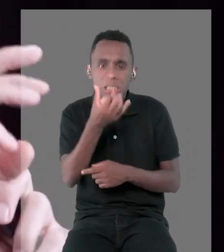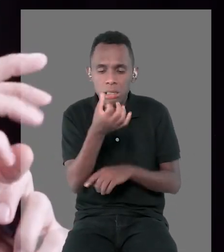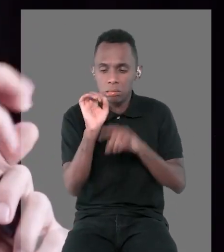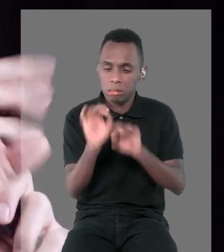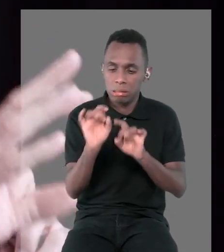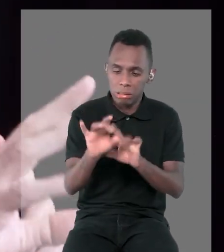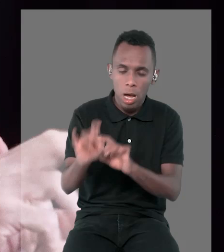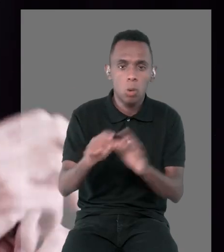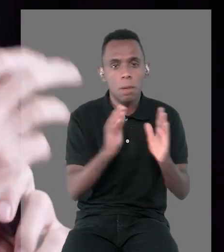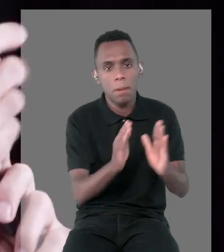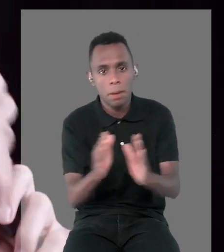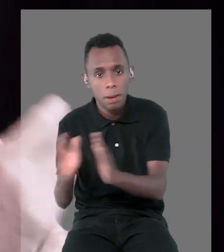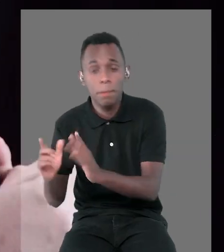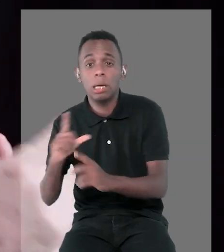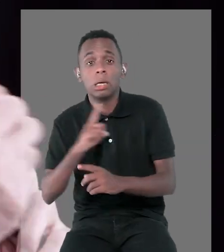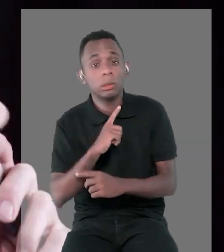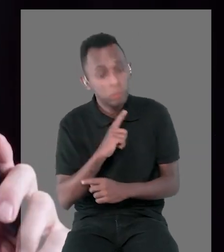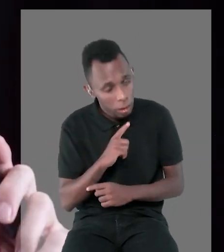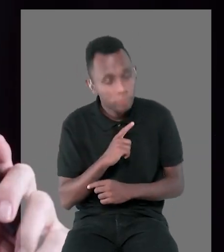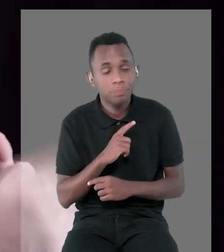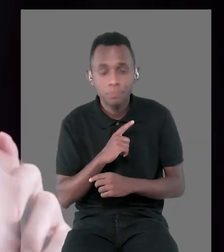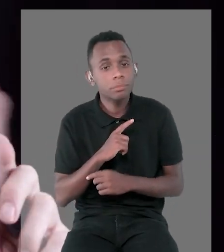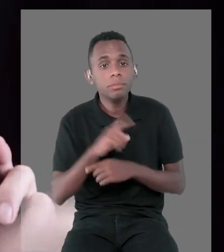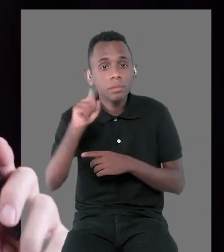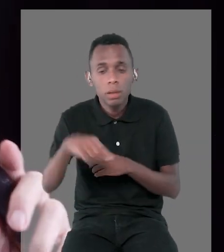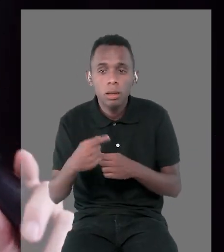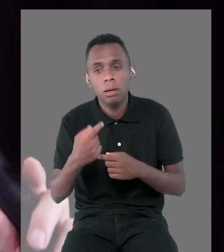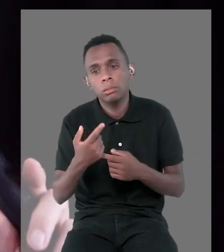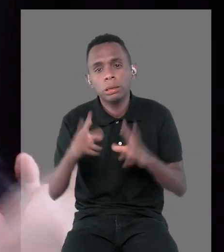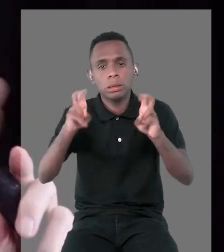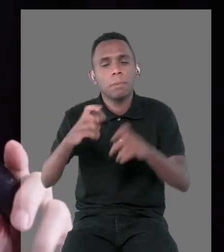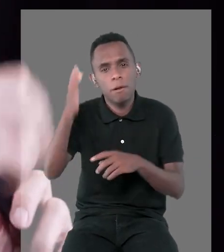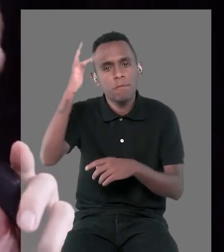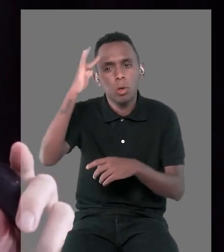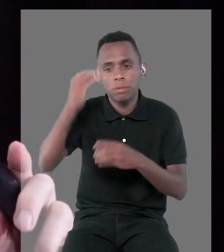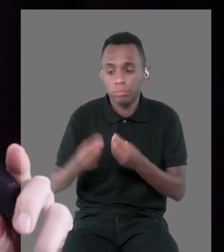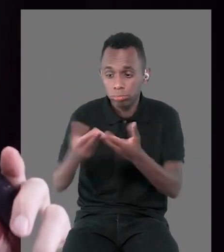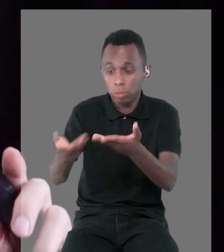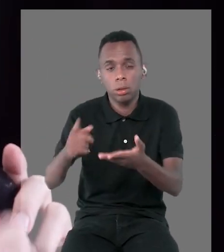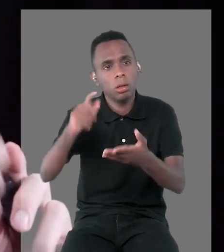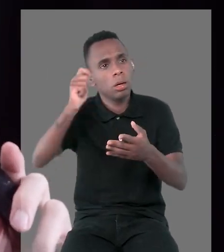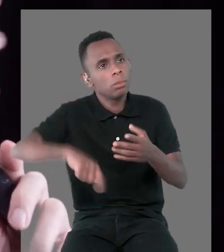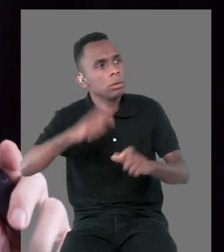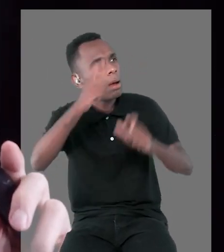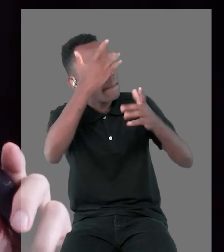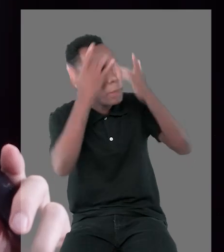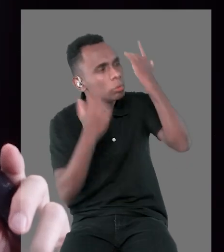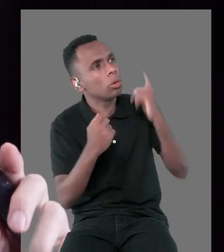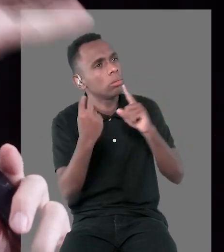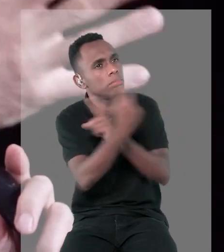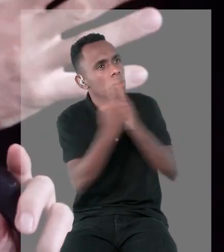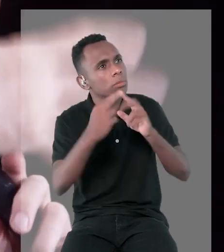aulas que estão ligadas a transmitir noções filosóficas que vão permitir que a pessoa se enxergue de um ponto